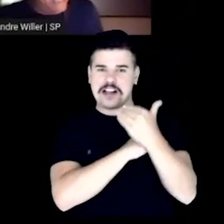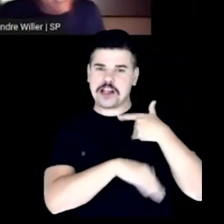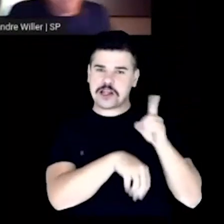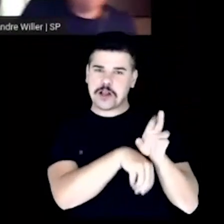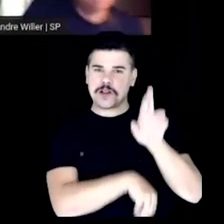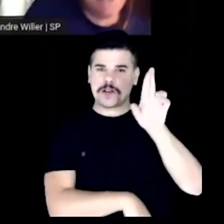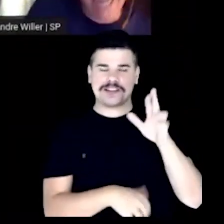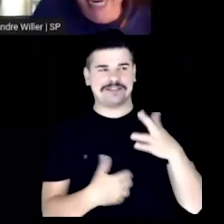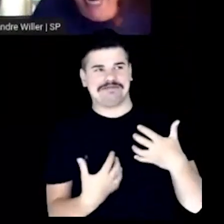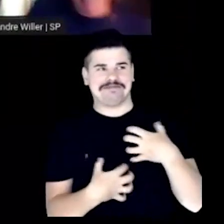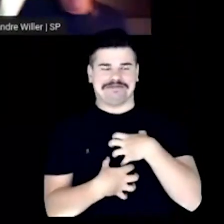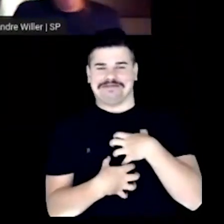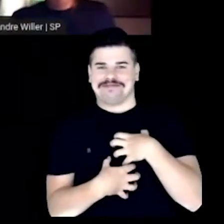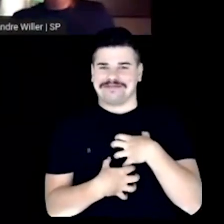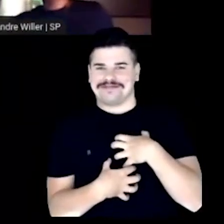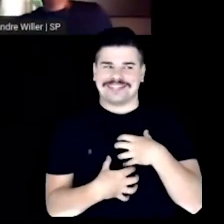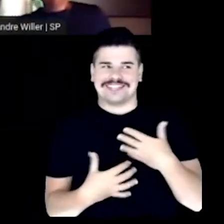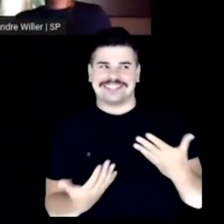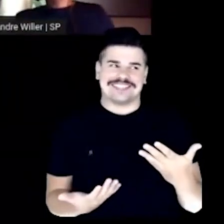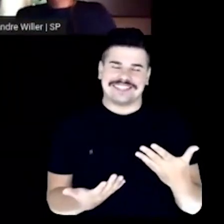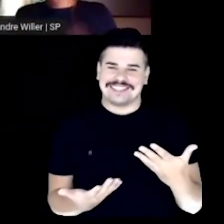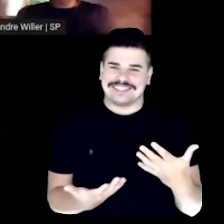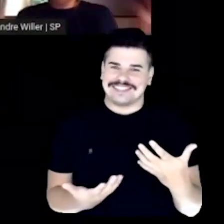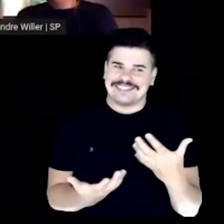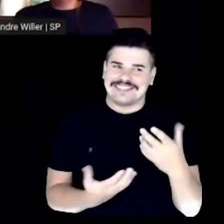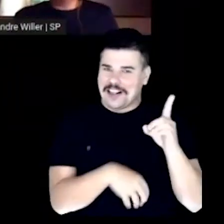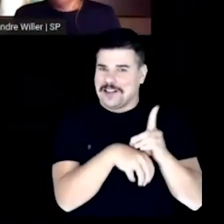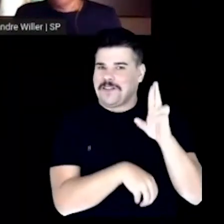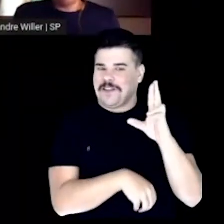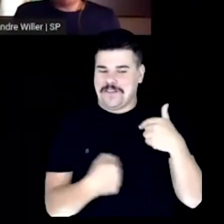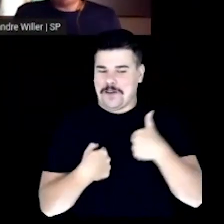sabe? Deu preguiça, sabe? Tipo, e eu só...